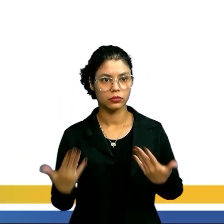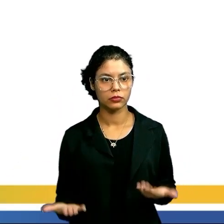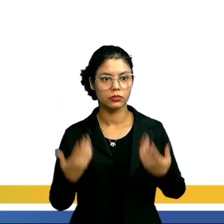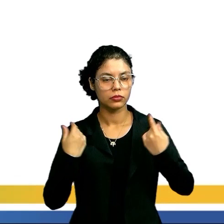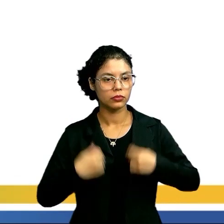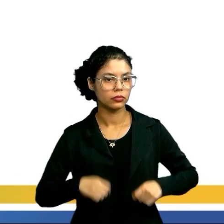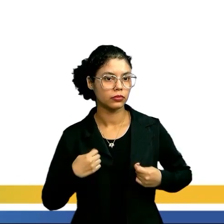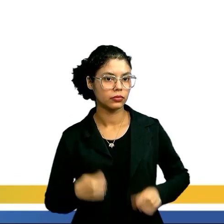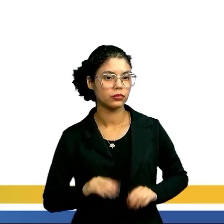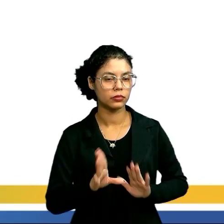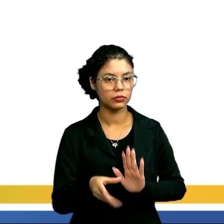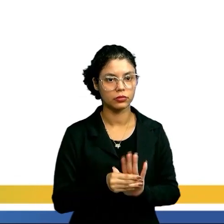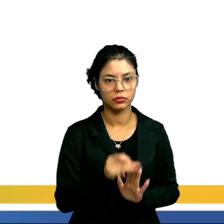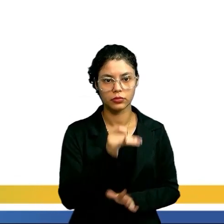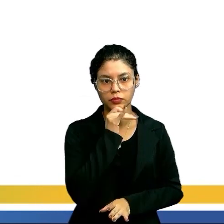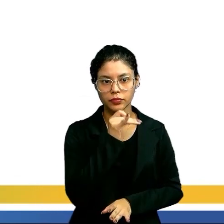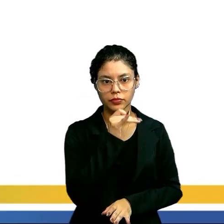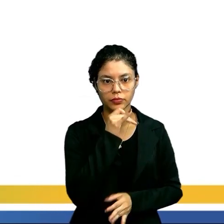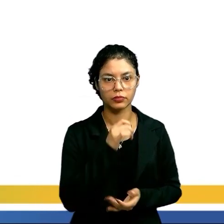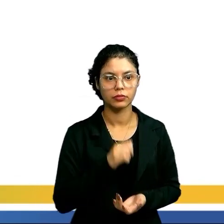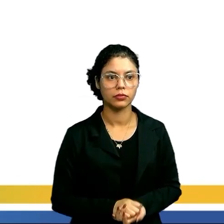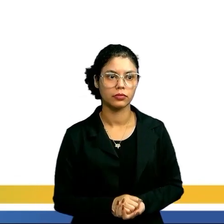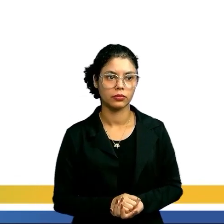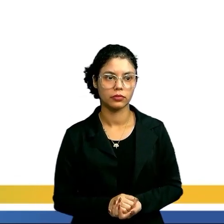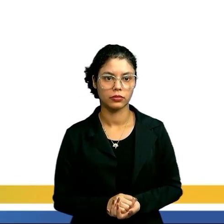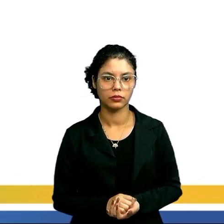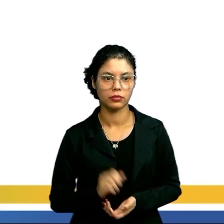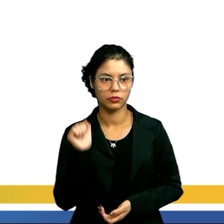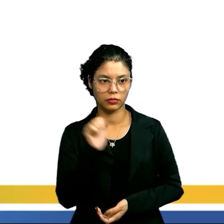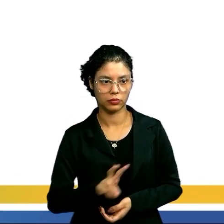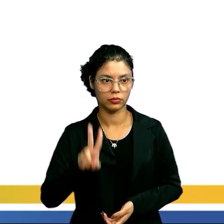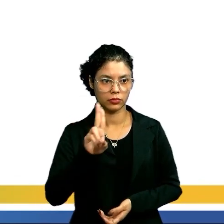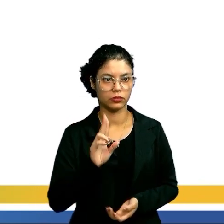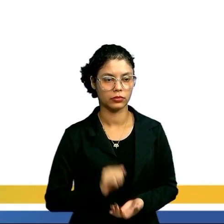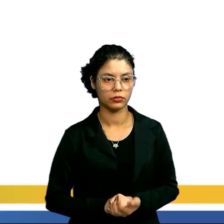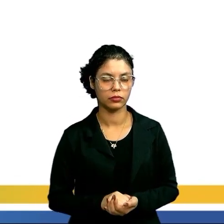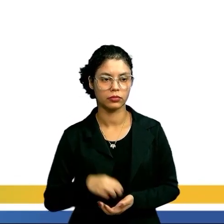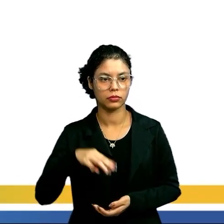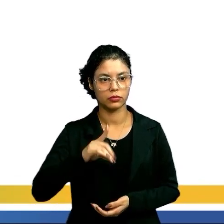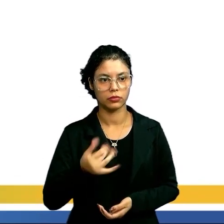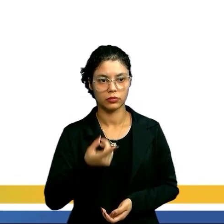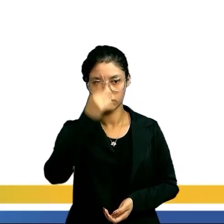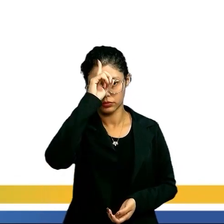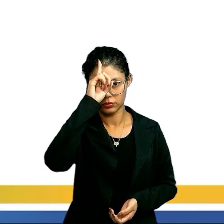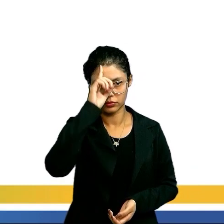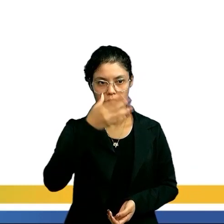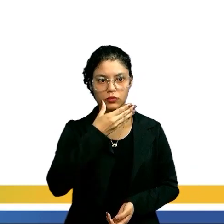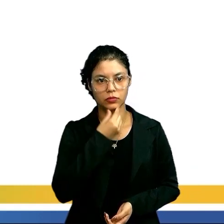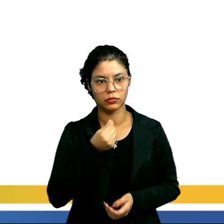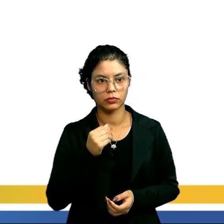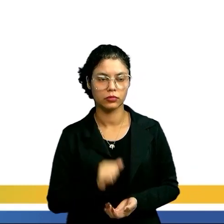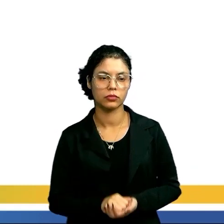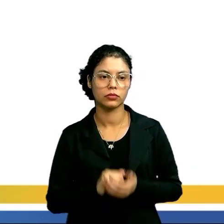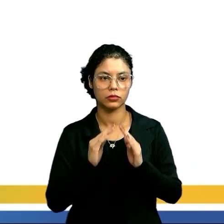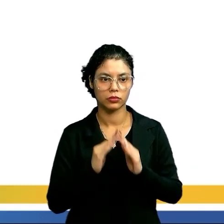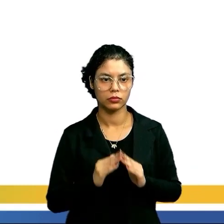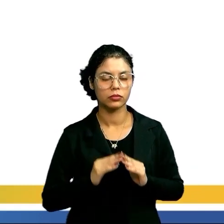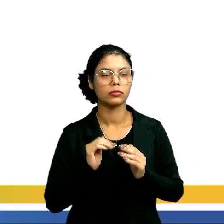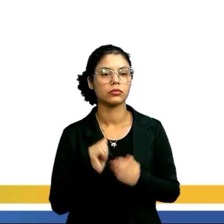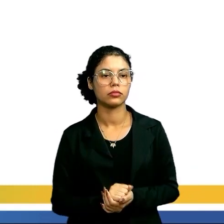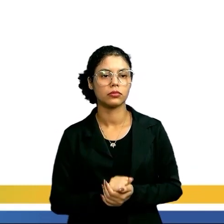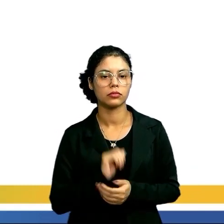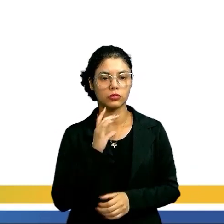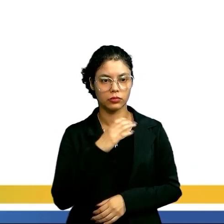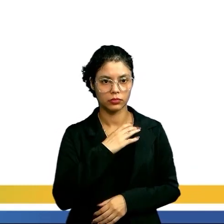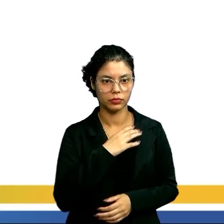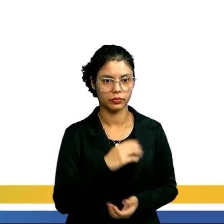é um modelo ao qual precisa estar conforme. Por exemplo, o europeu médio, adulto, macho, habitante